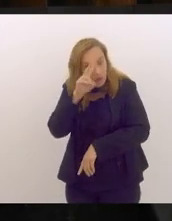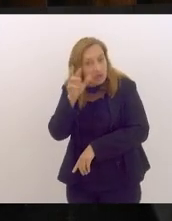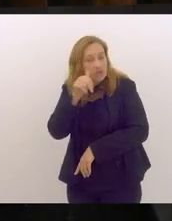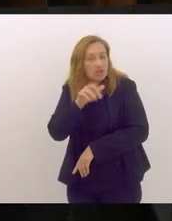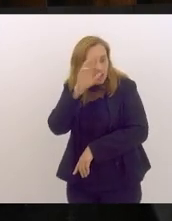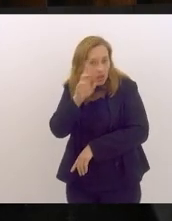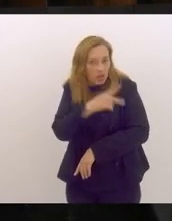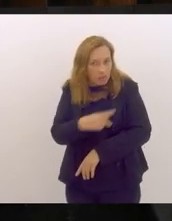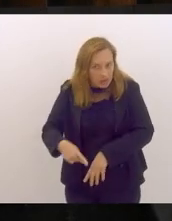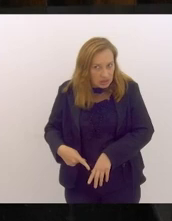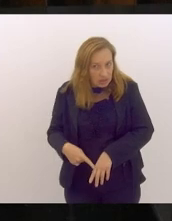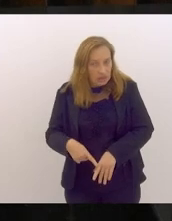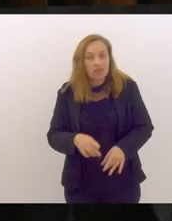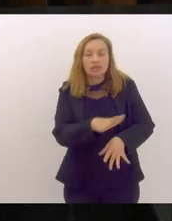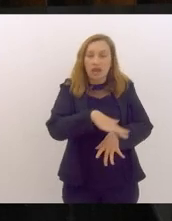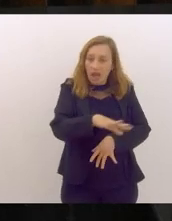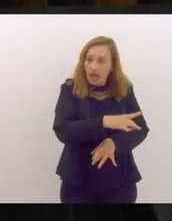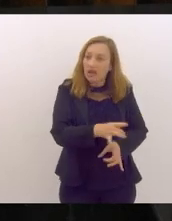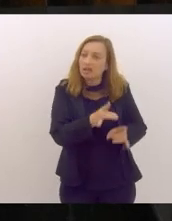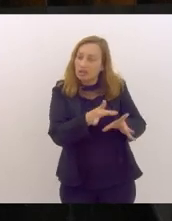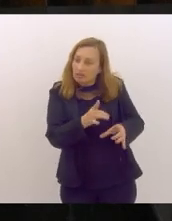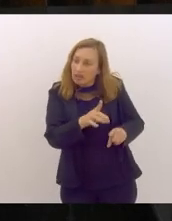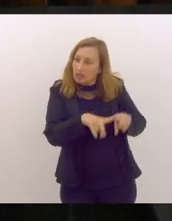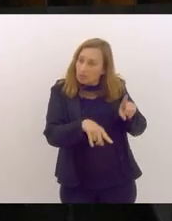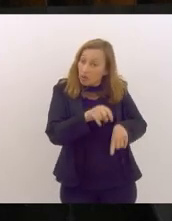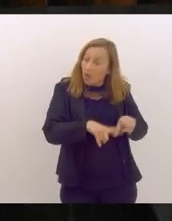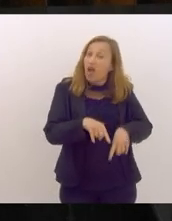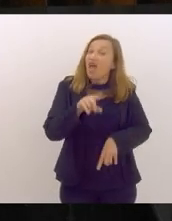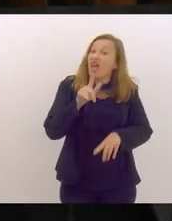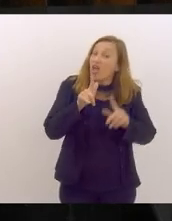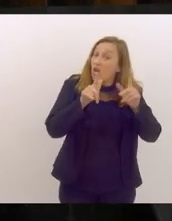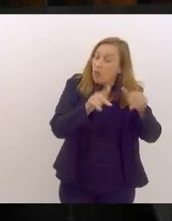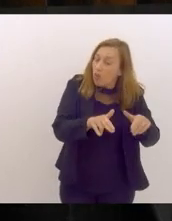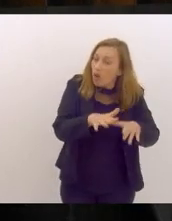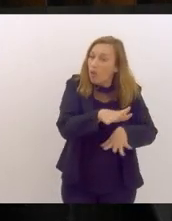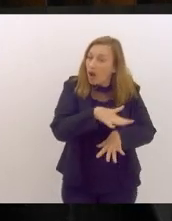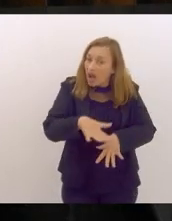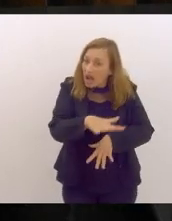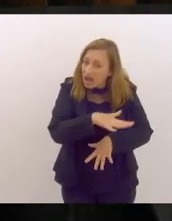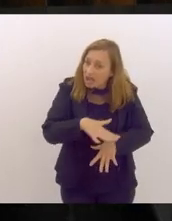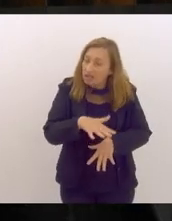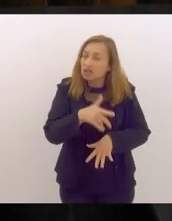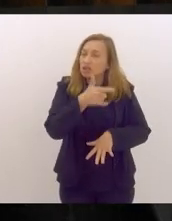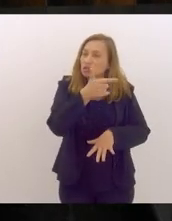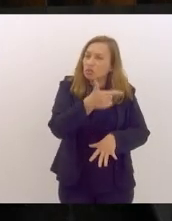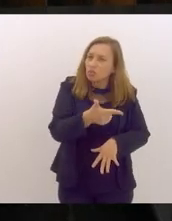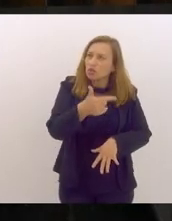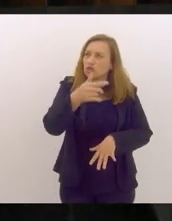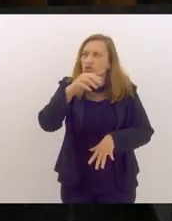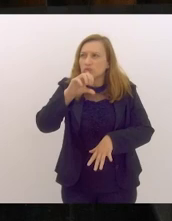presidente, do setor atacadista? É aquele mesmo setor que em